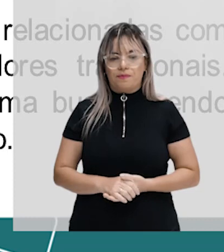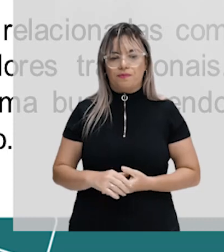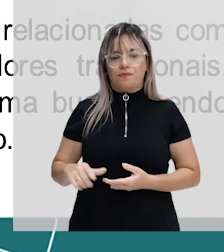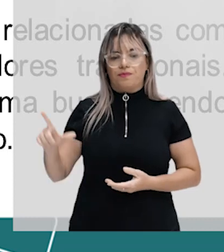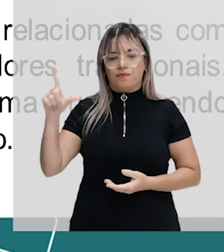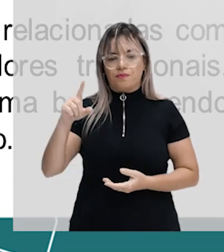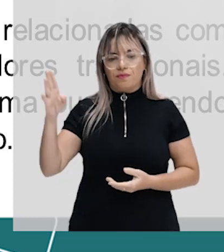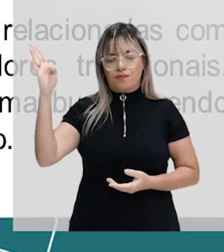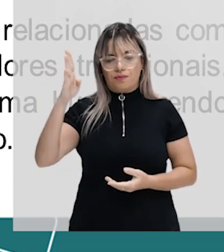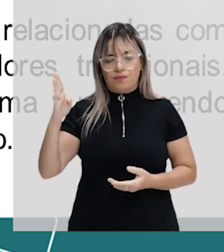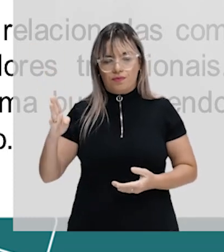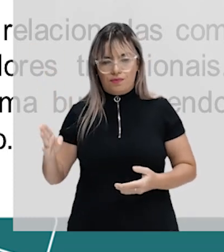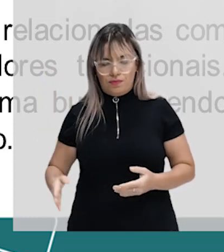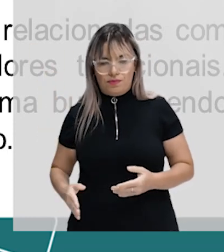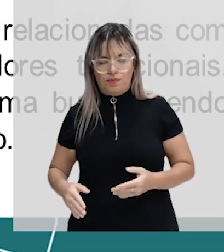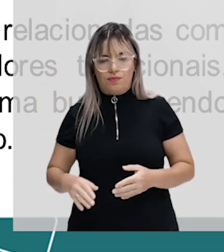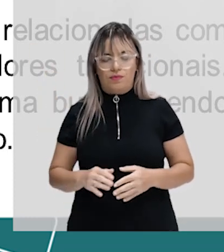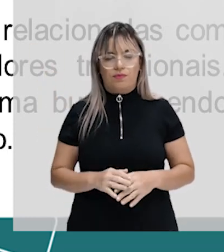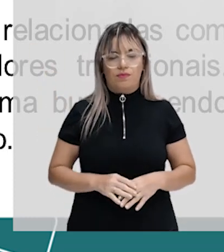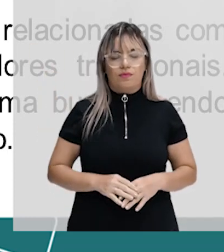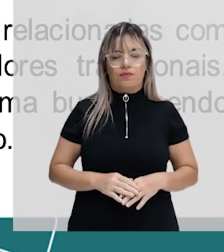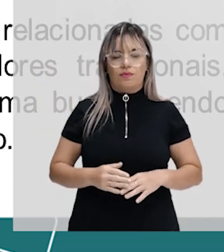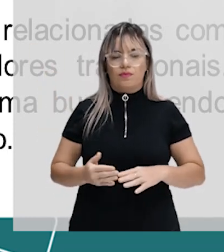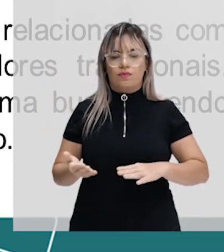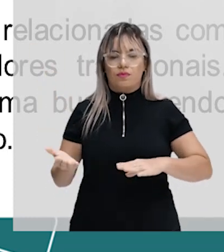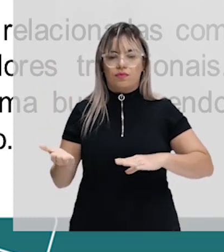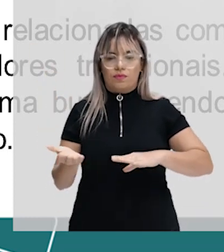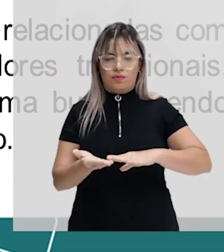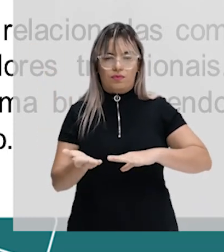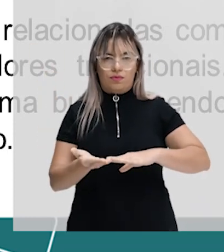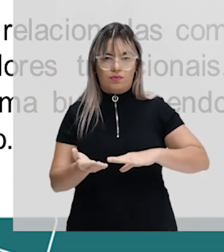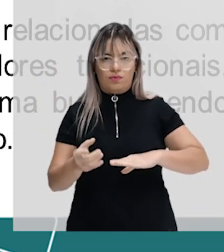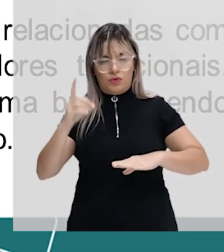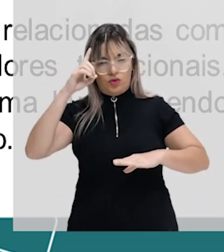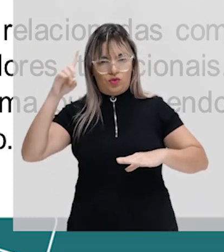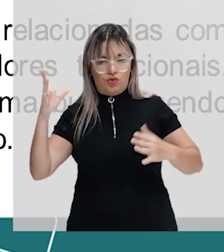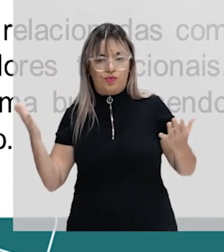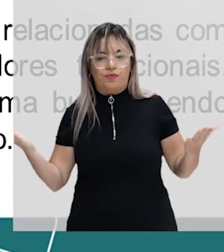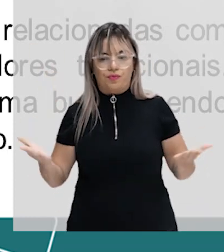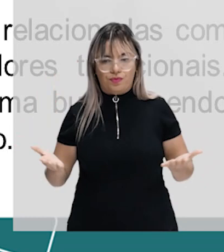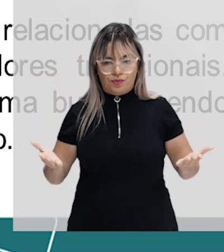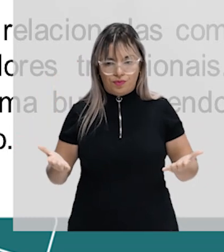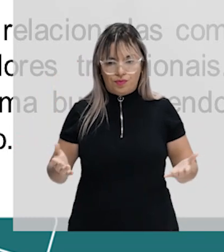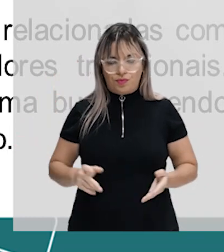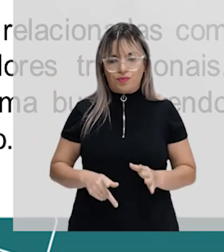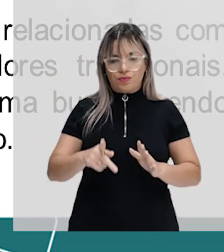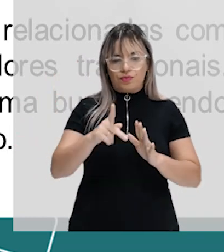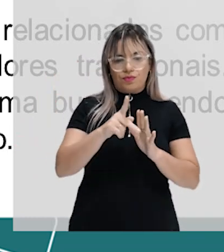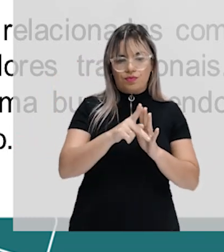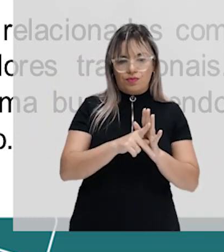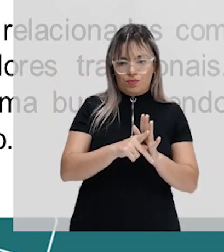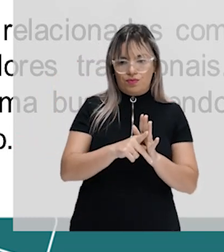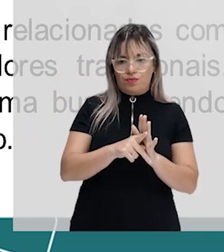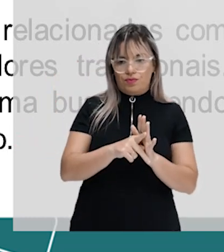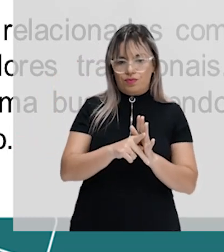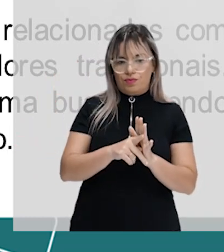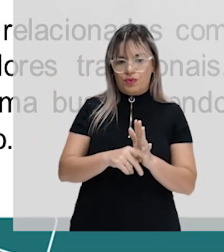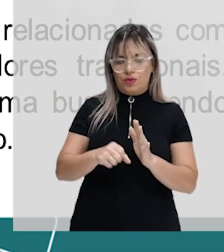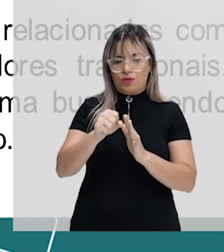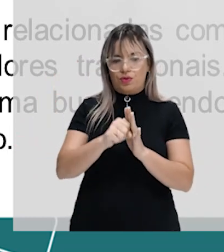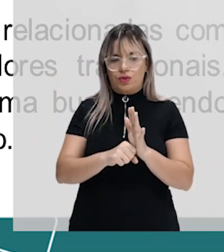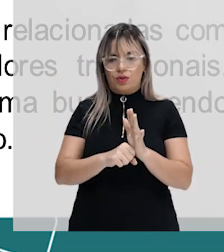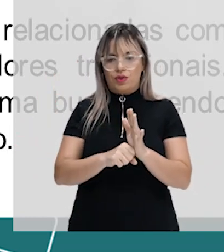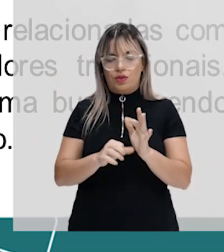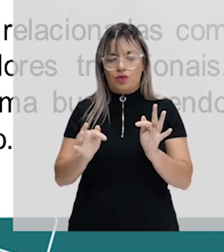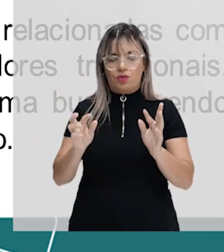Literatura brasileira contemporânea, dias mais atuais, engloba produções do final do século XX até a primeira metade